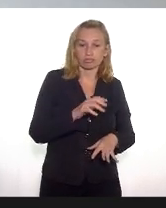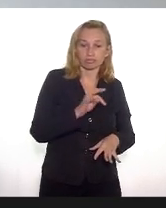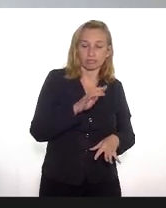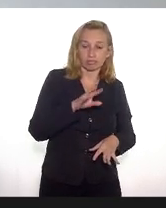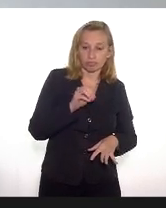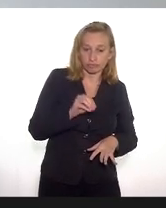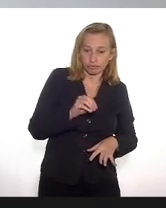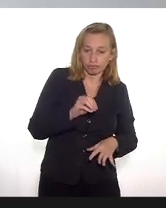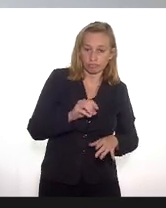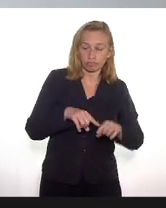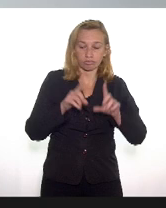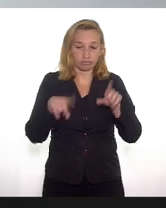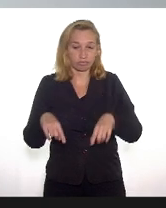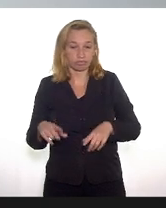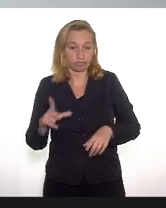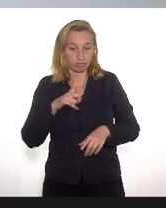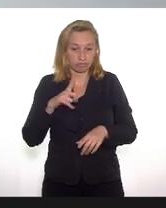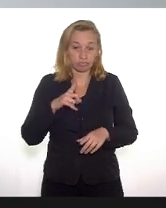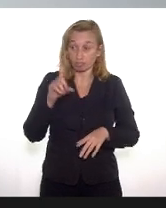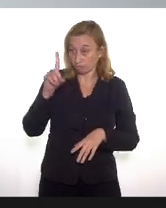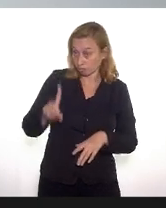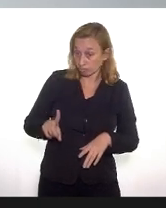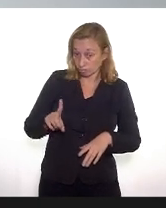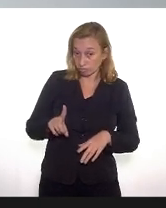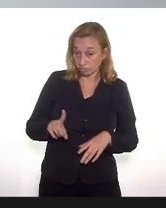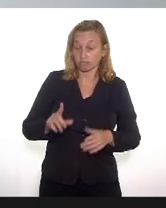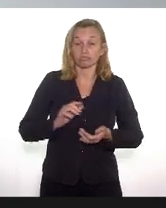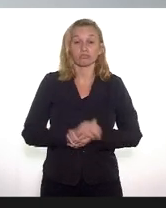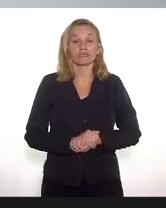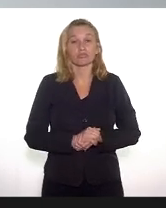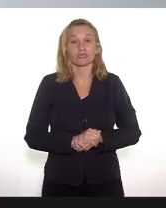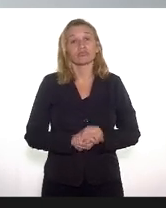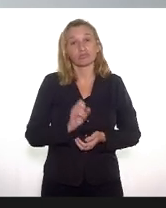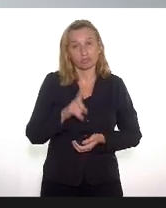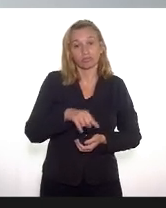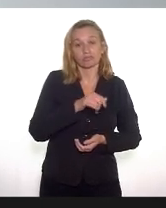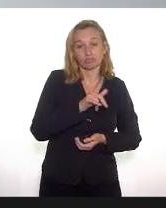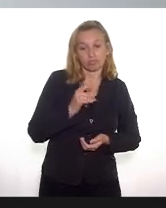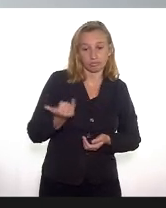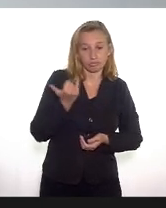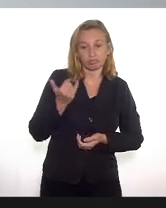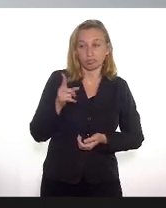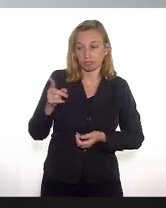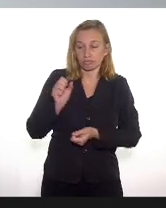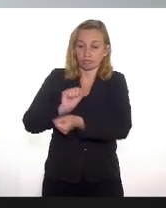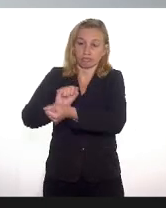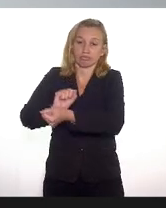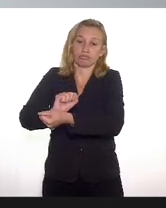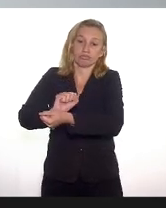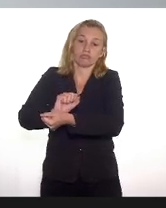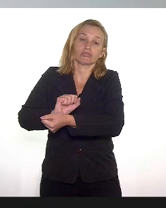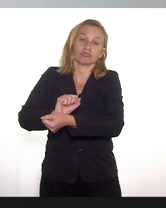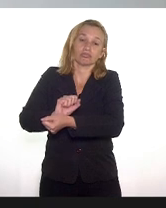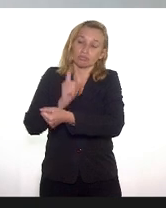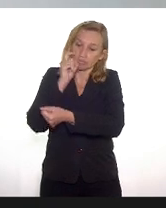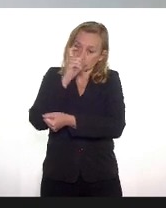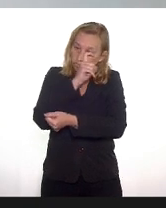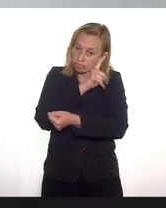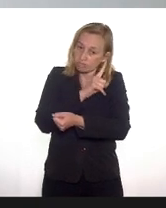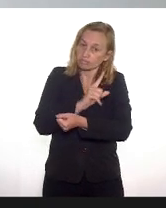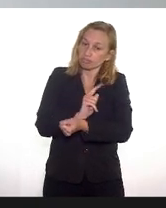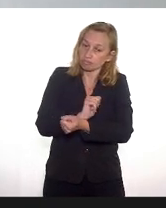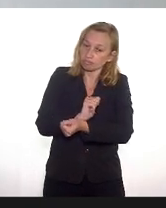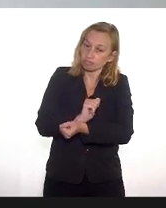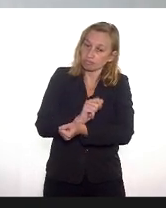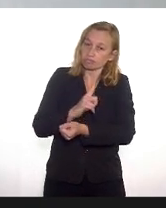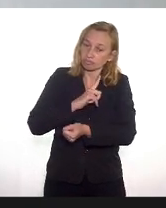têm, os direitos que os servidores têm, é importante que eles não fiquem amarrados nas dificuldades que amarram